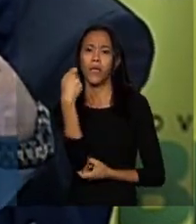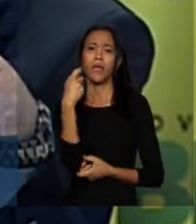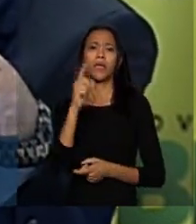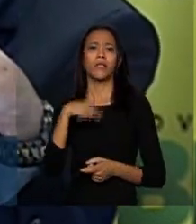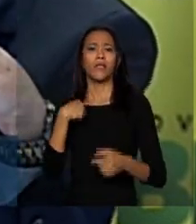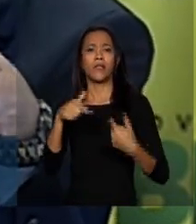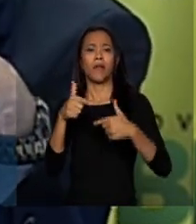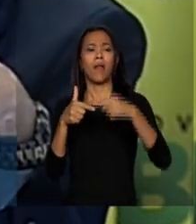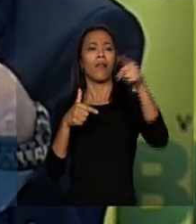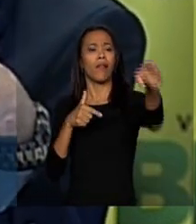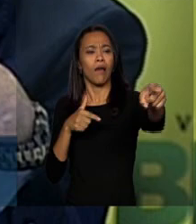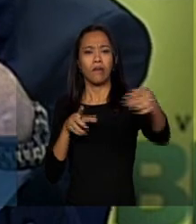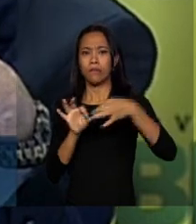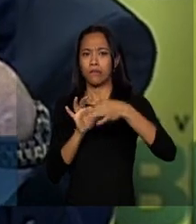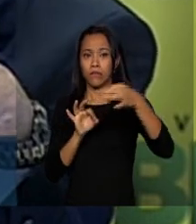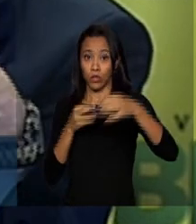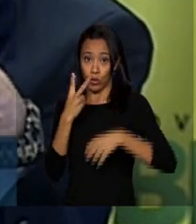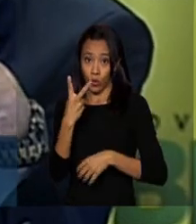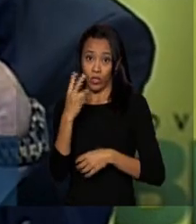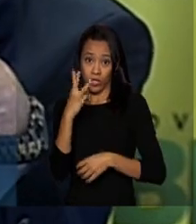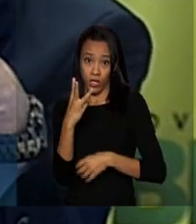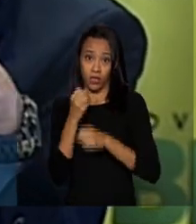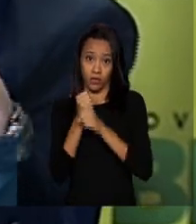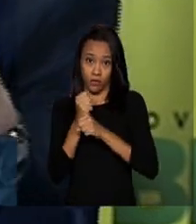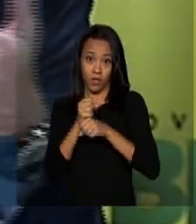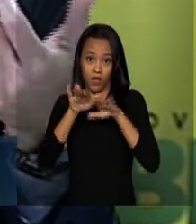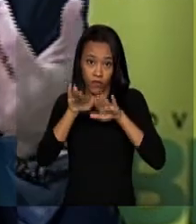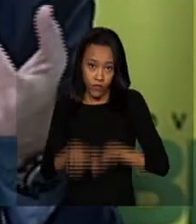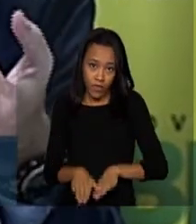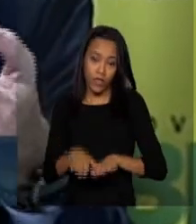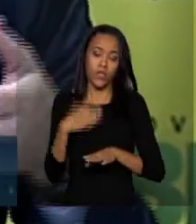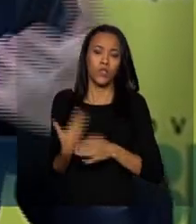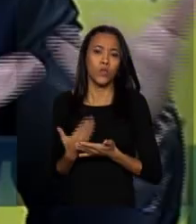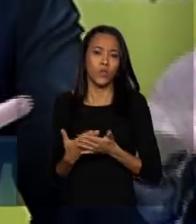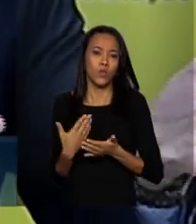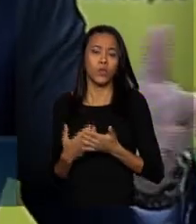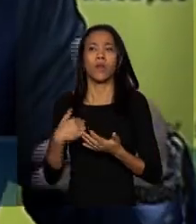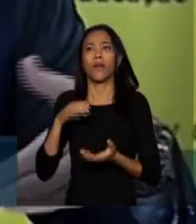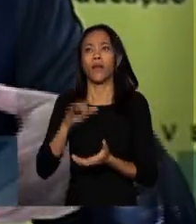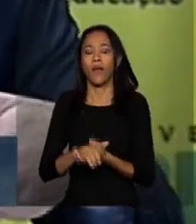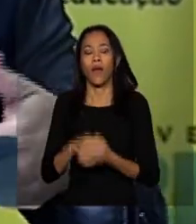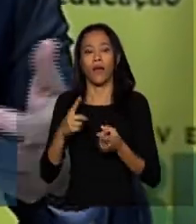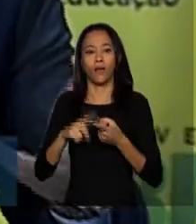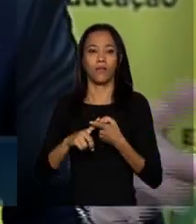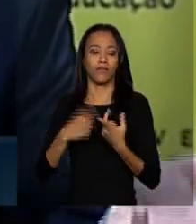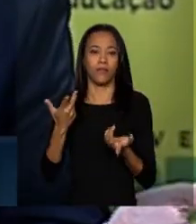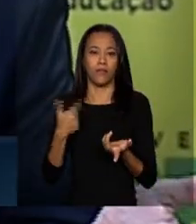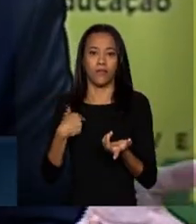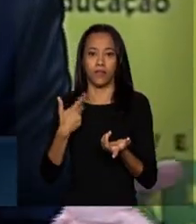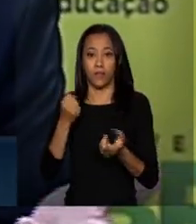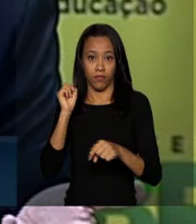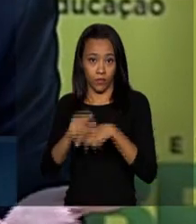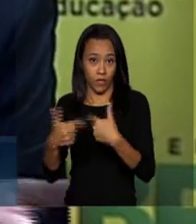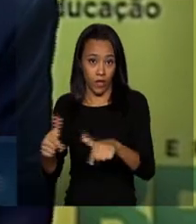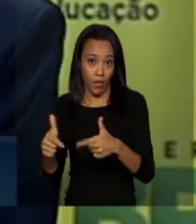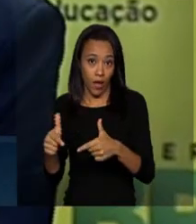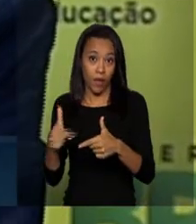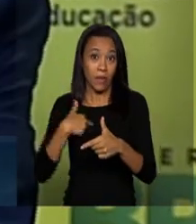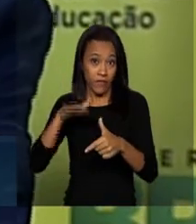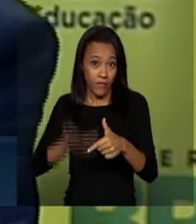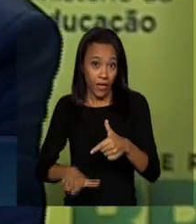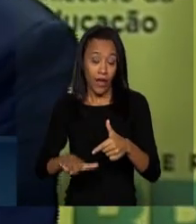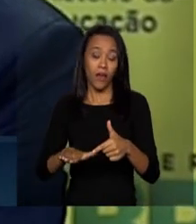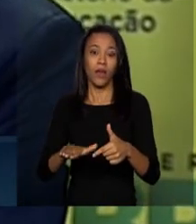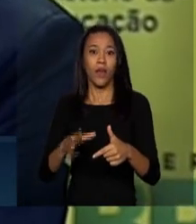fica 2, 3 anos fazendo residência naquele outro lugar, de casar, de arrumar um emprego, de se inserir no mercado de trabalho é muito grande.